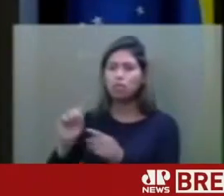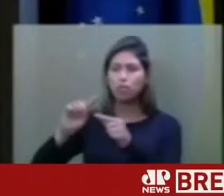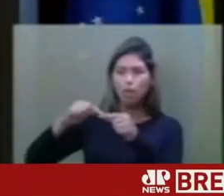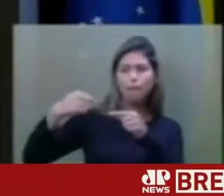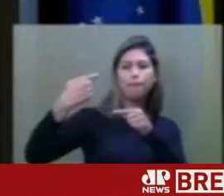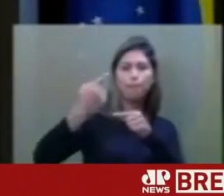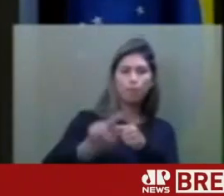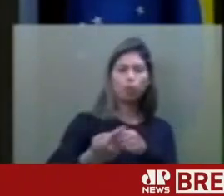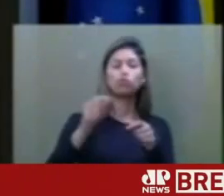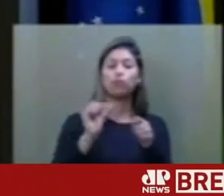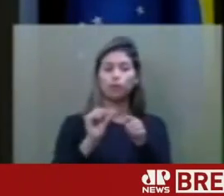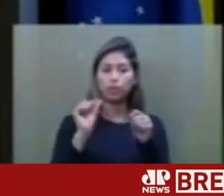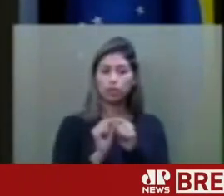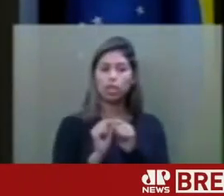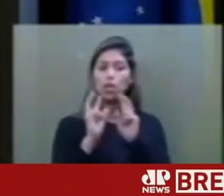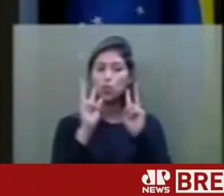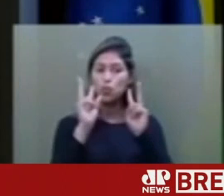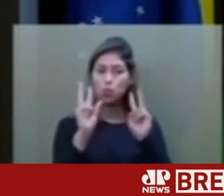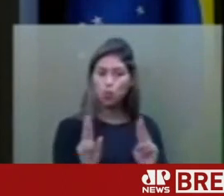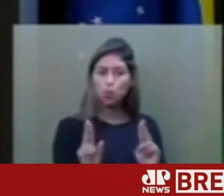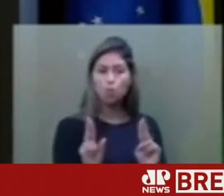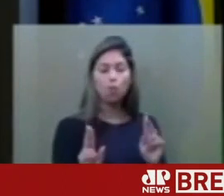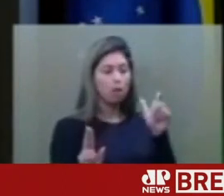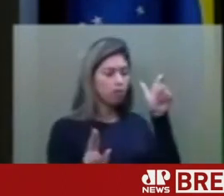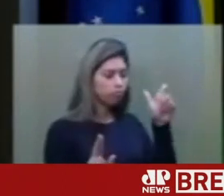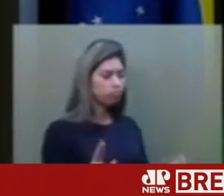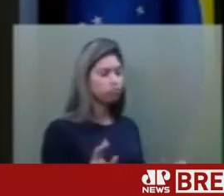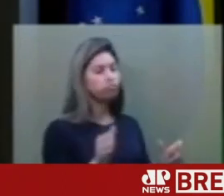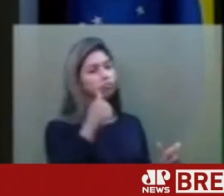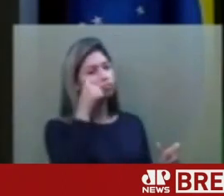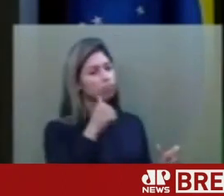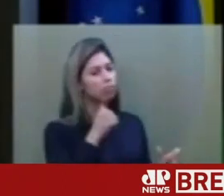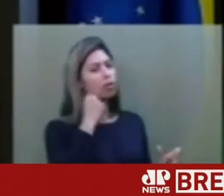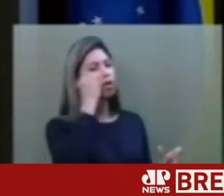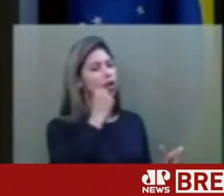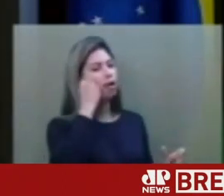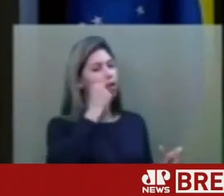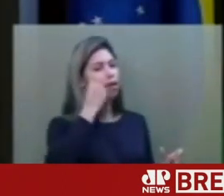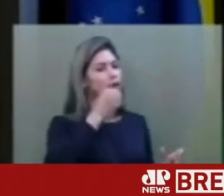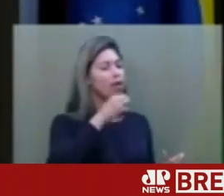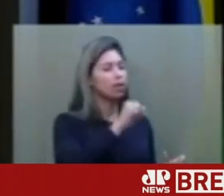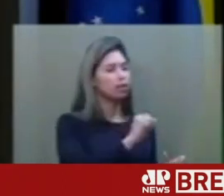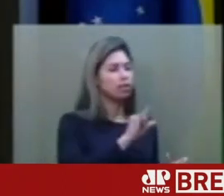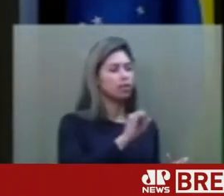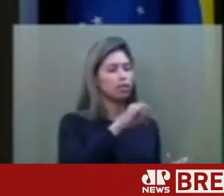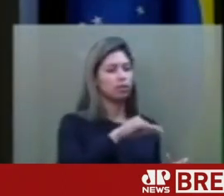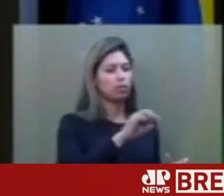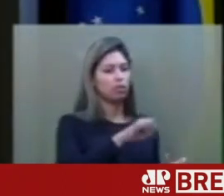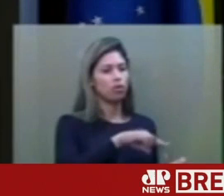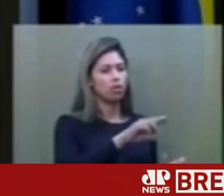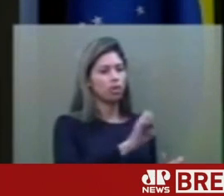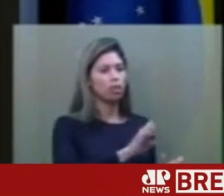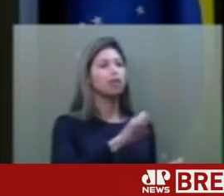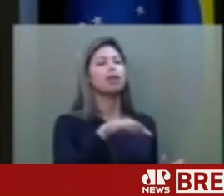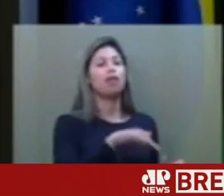Marcos Duval anuncia que vai renunciar ao mandato e deixar a política. Em postagem nas redes sociais, o senador acusou Bolsonaro